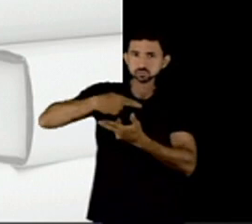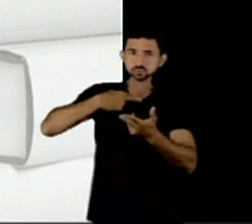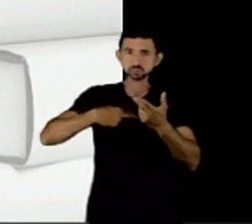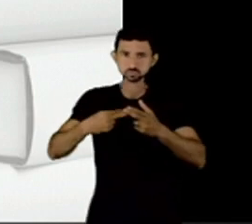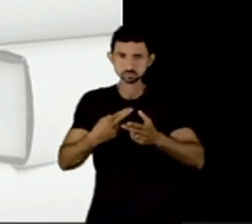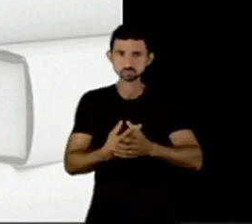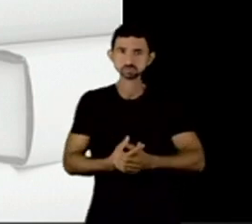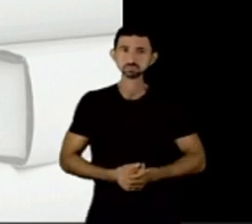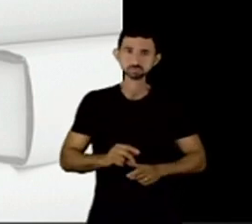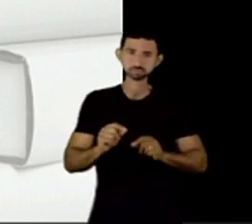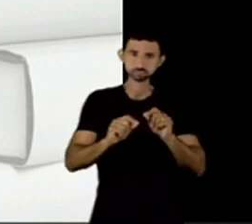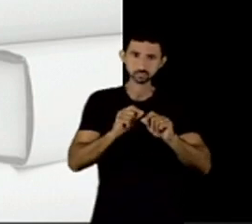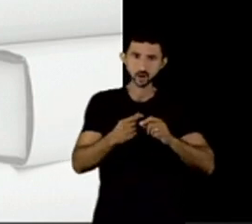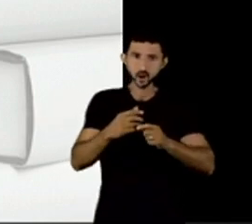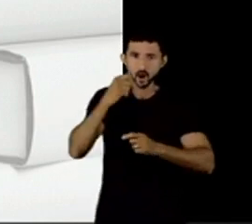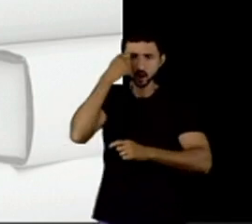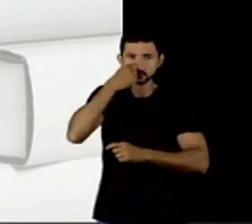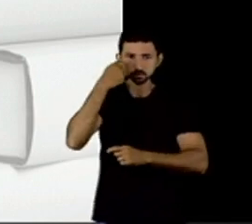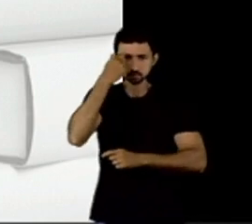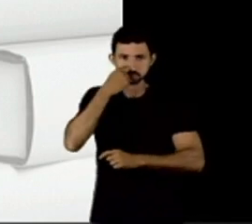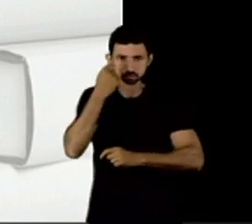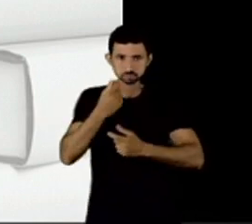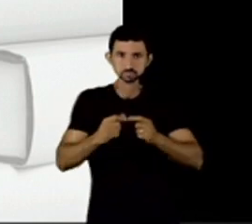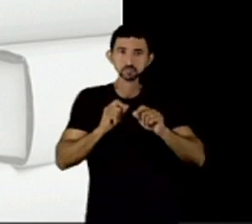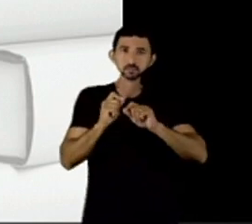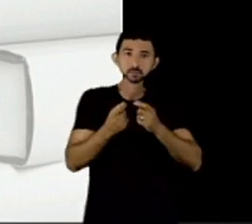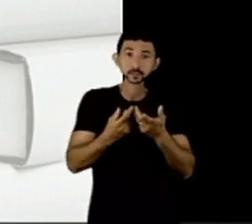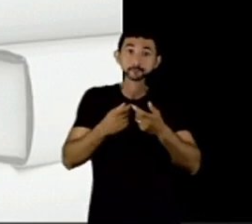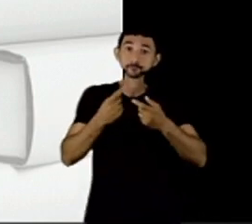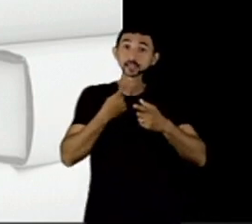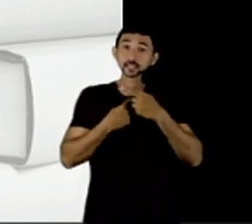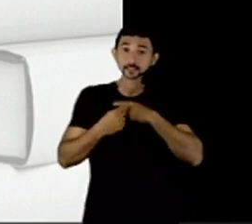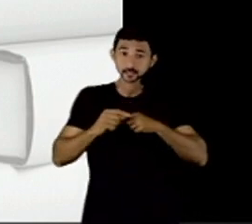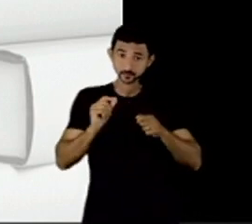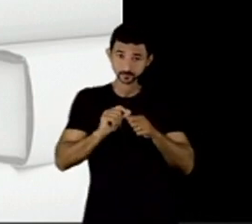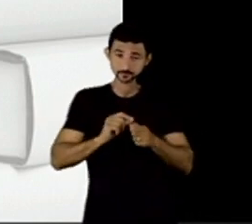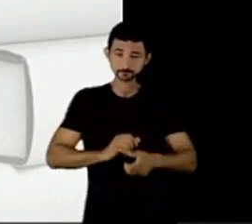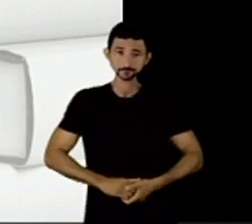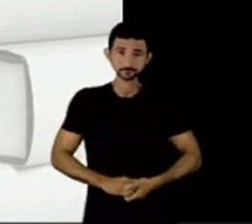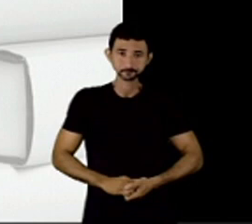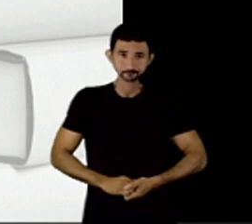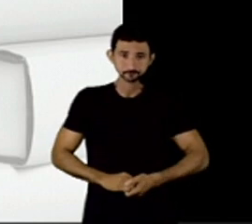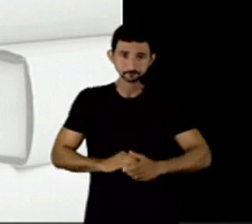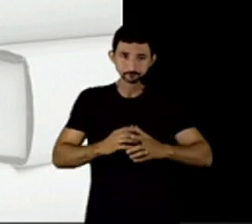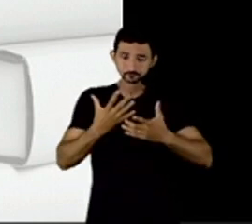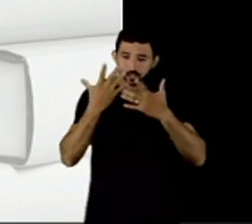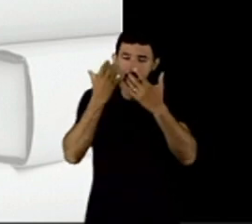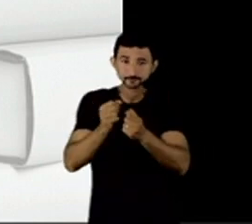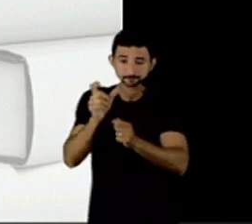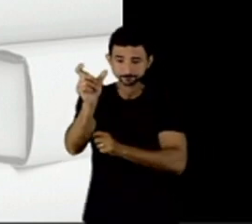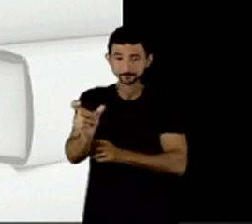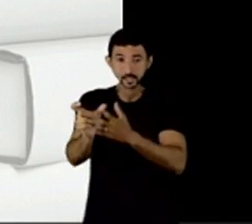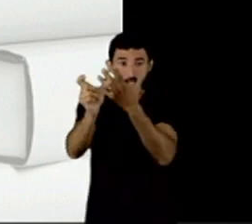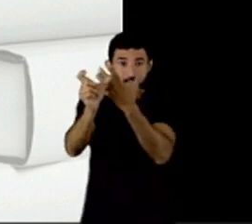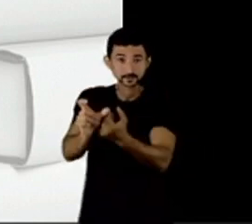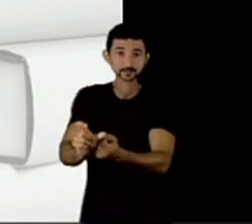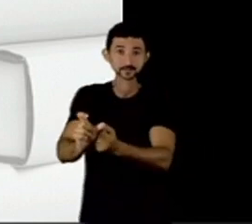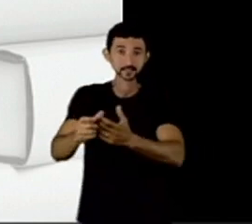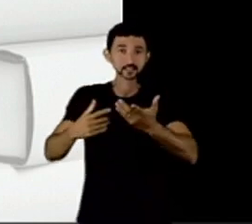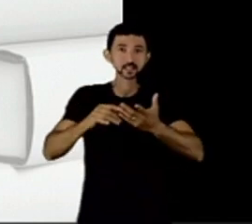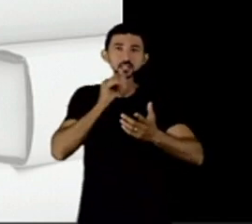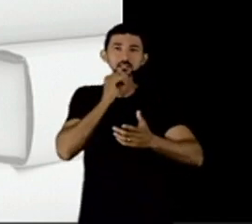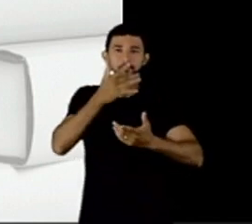com aquilo que o autor do texto deseja fazer. Convencer o leitor de que